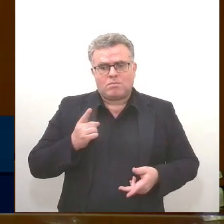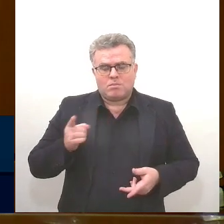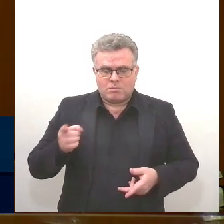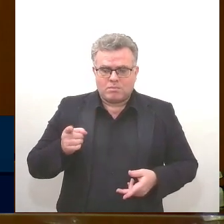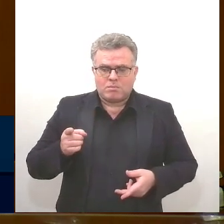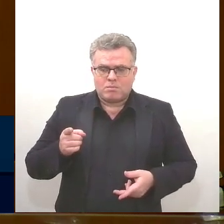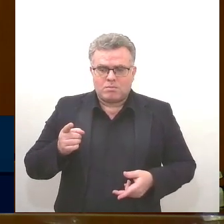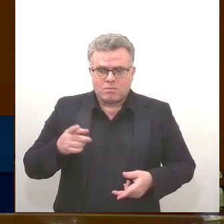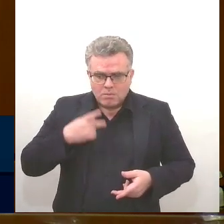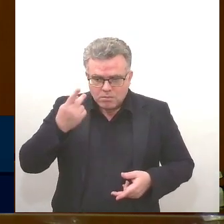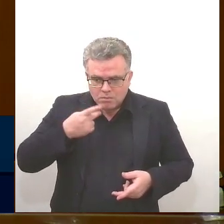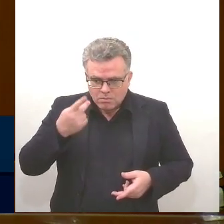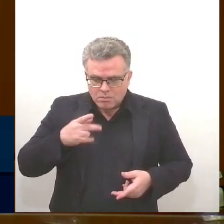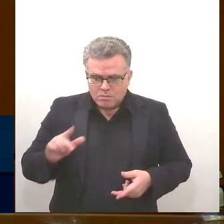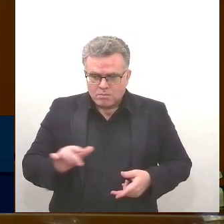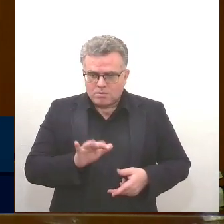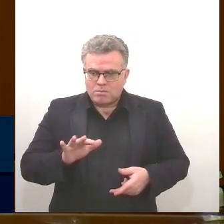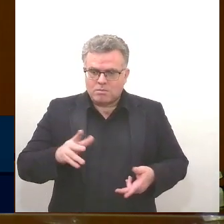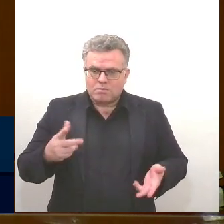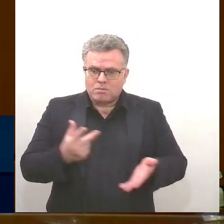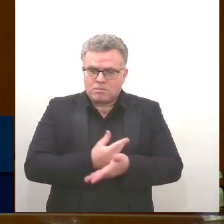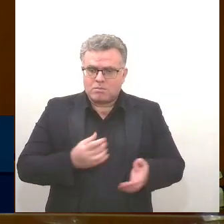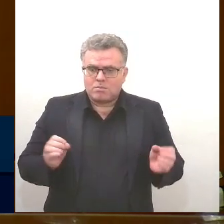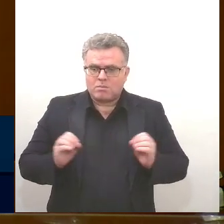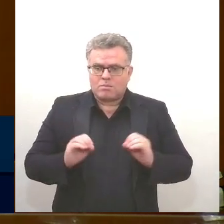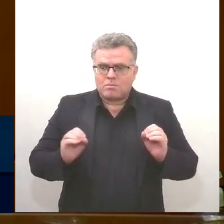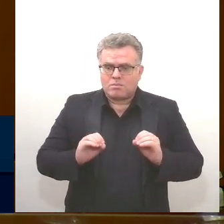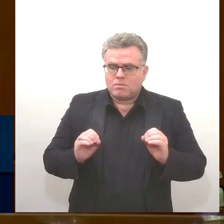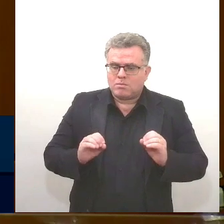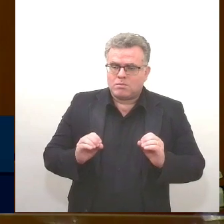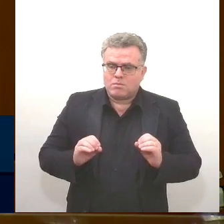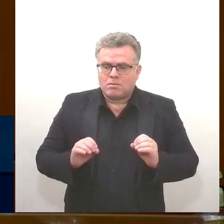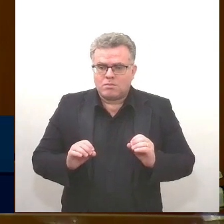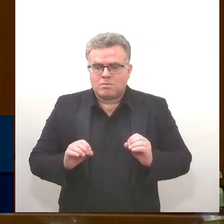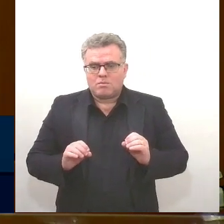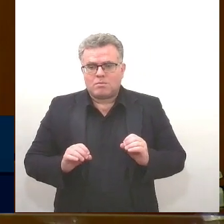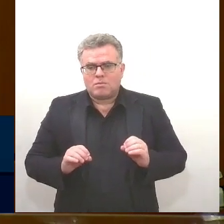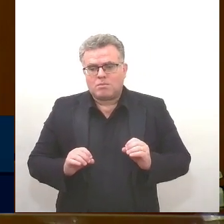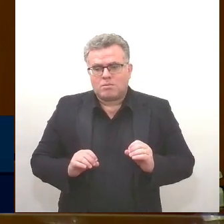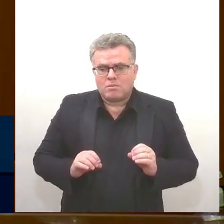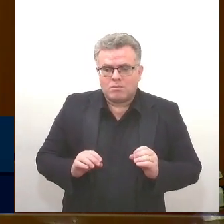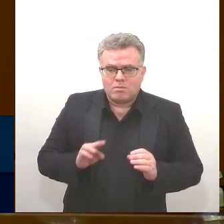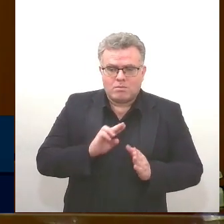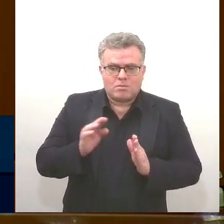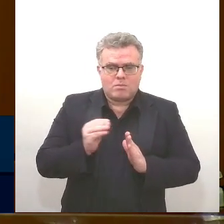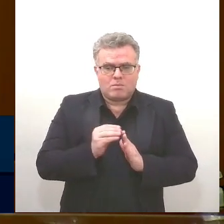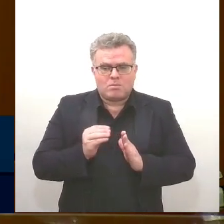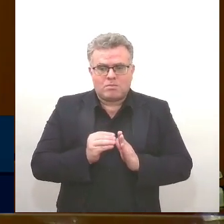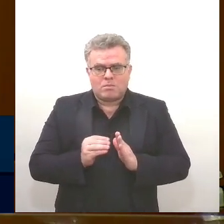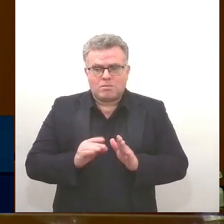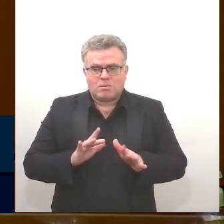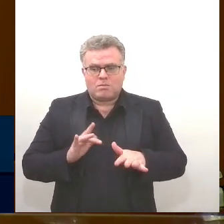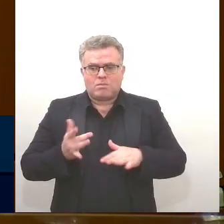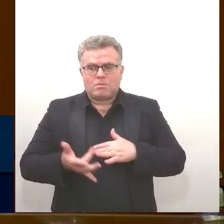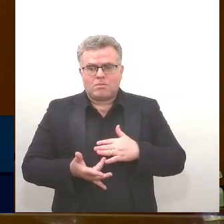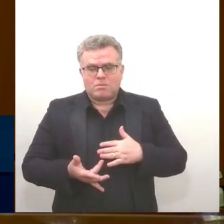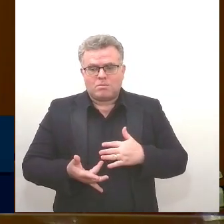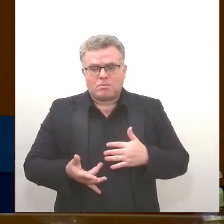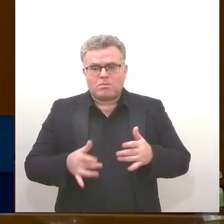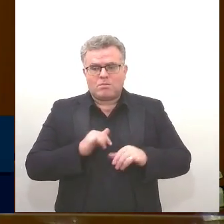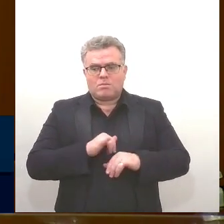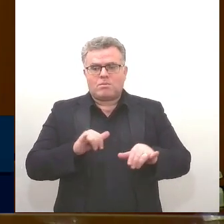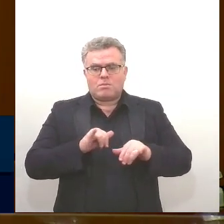irá acontecer contra eles e eles dão nome vão nas redes sociais de forma Clara